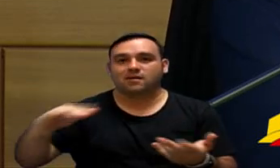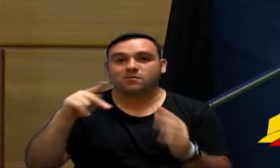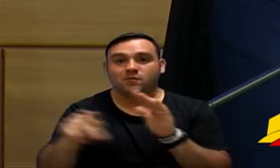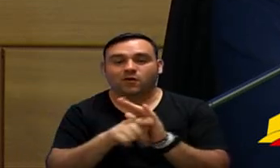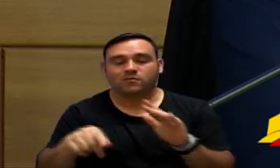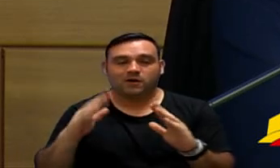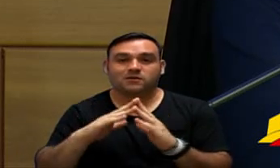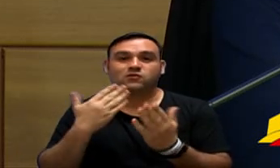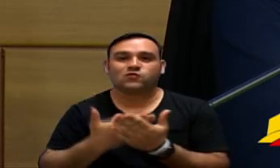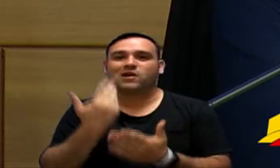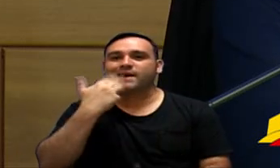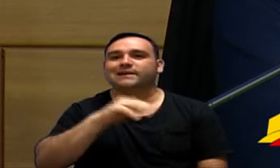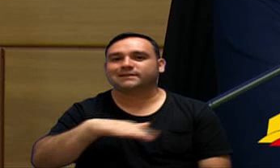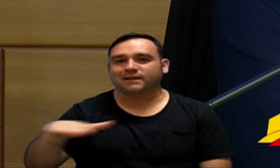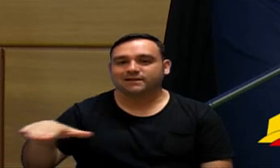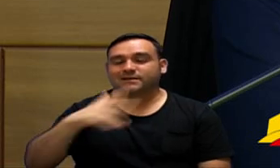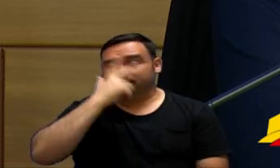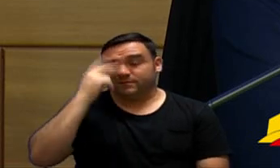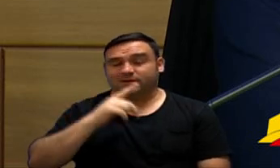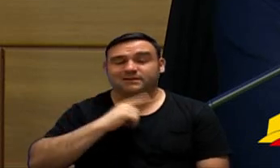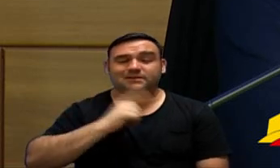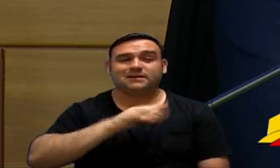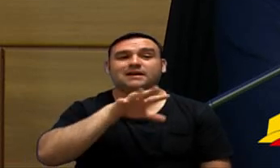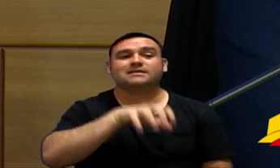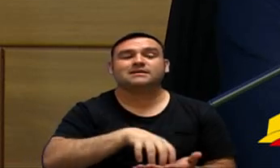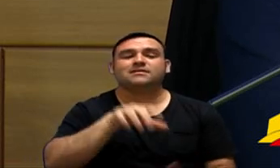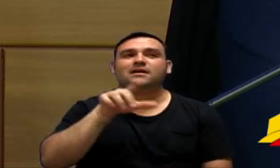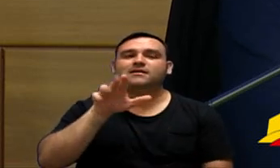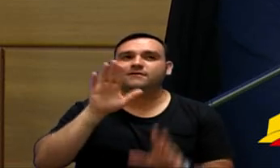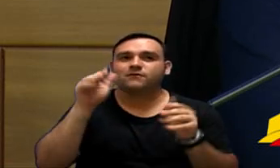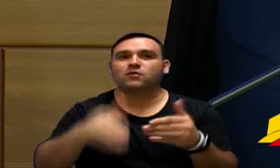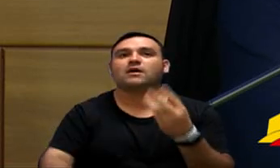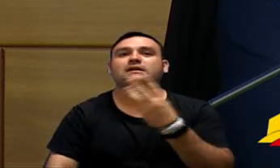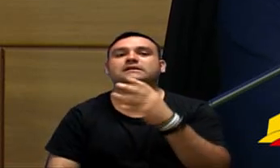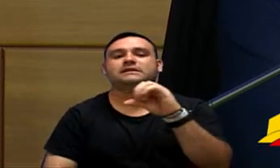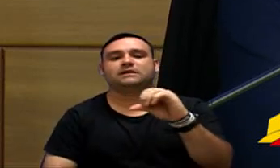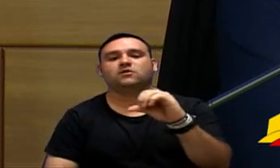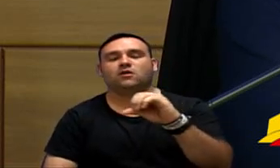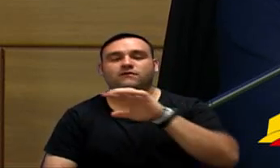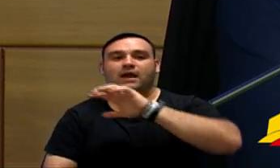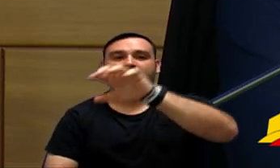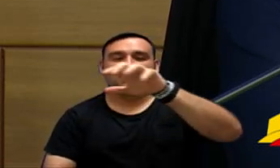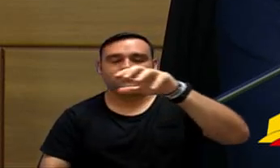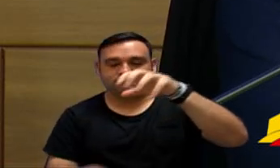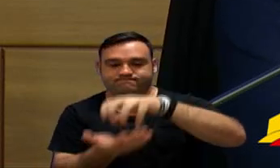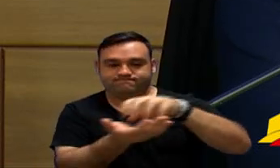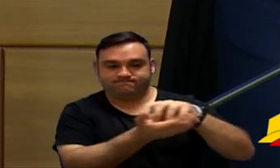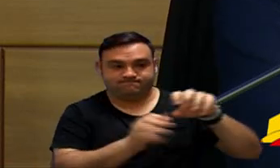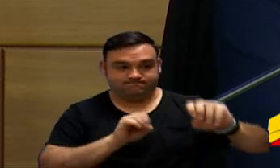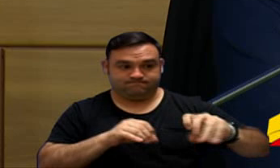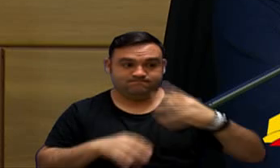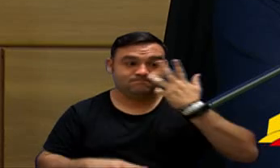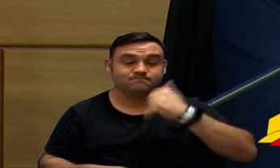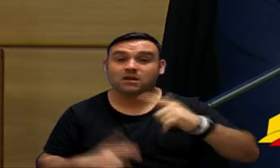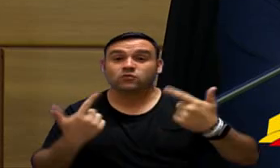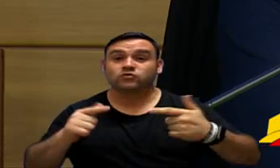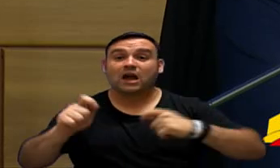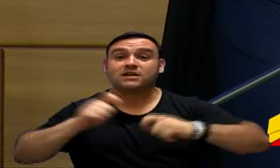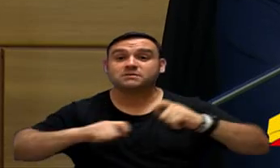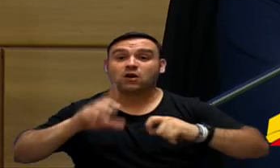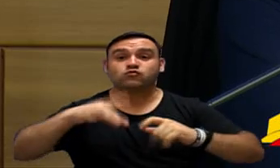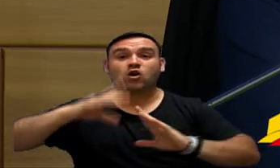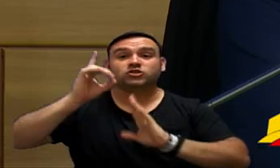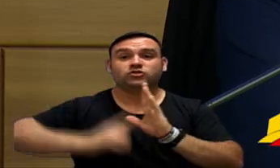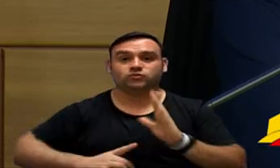grande. Tinha centro de educação infantil, especificamente 39 centros de educação infantil, que não tinha nenhum administrativo, era só o